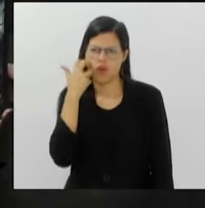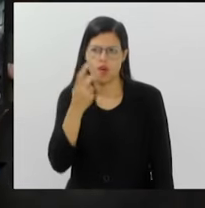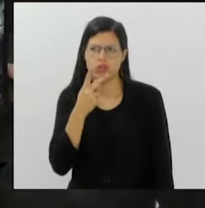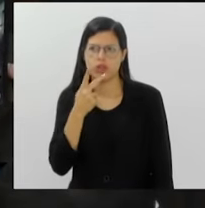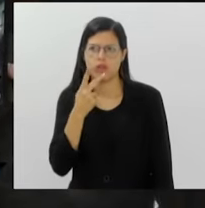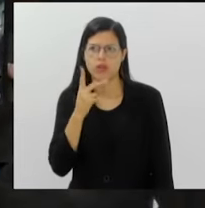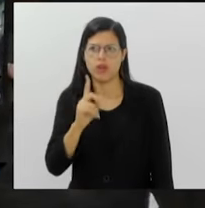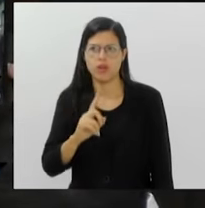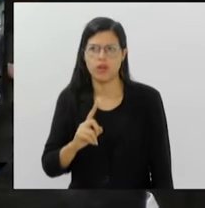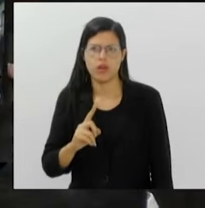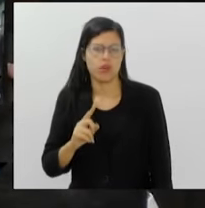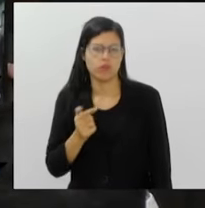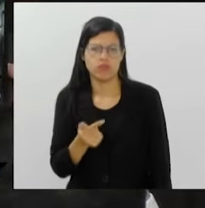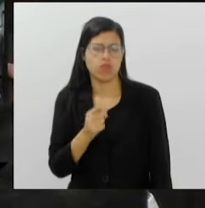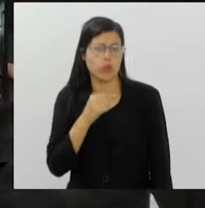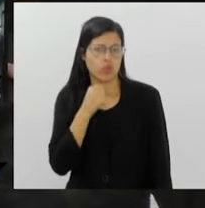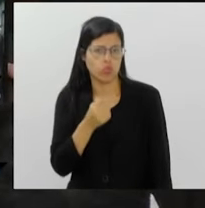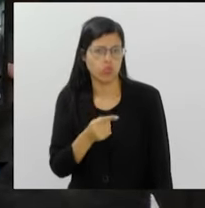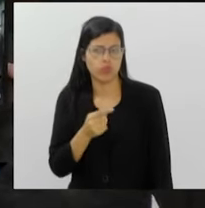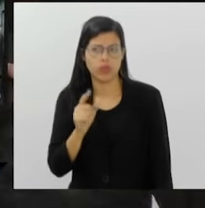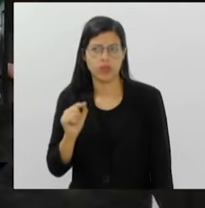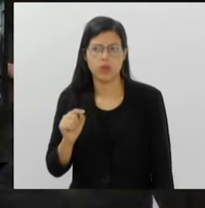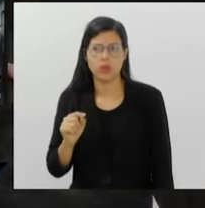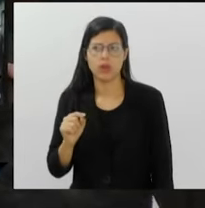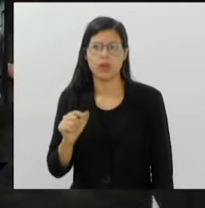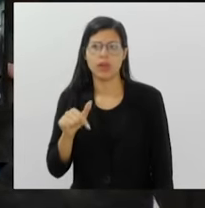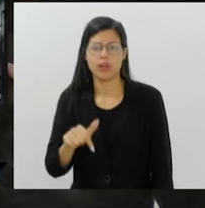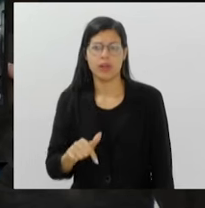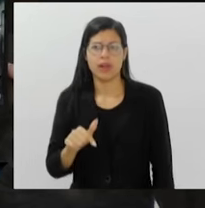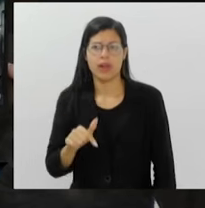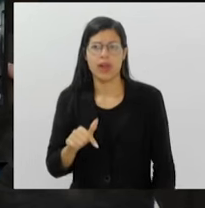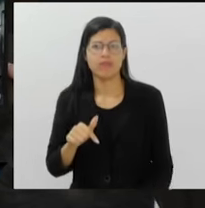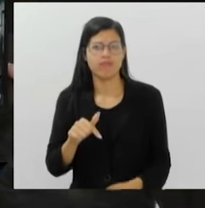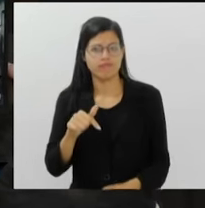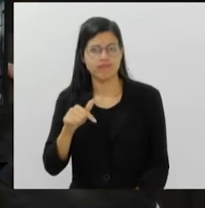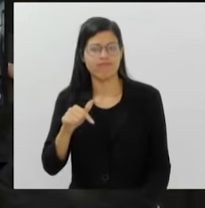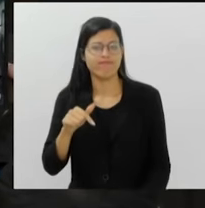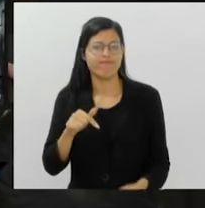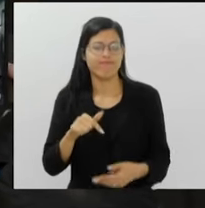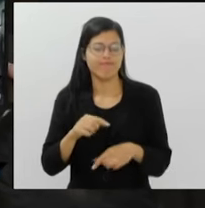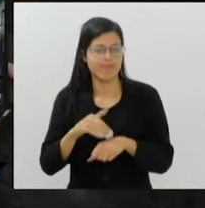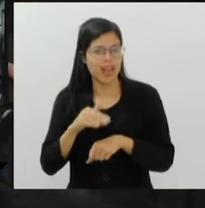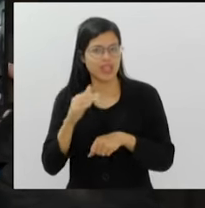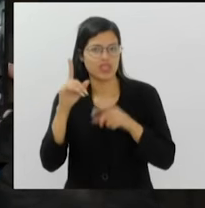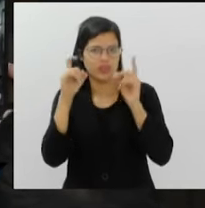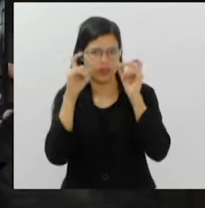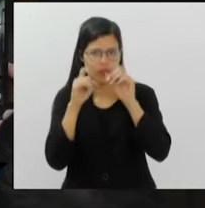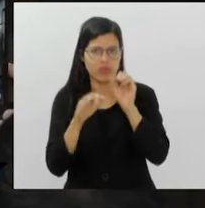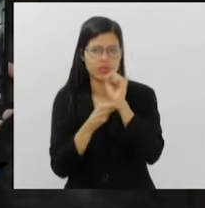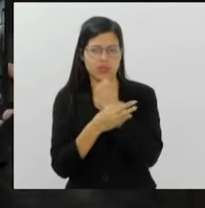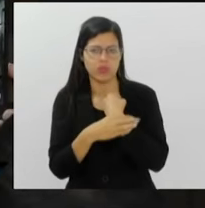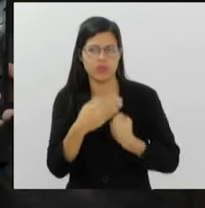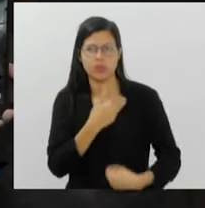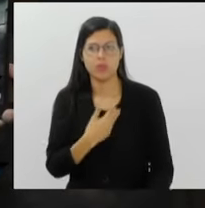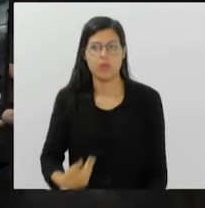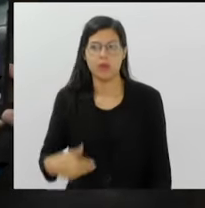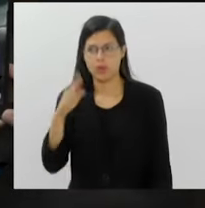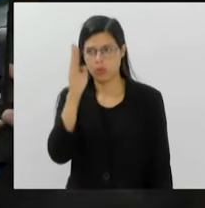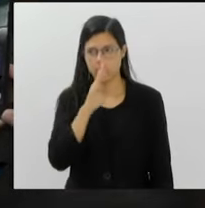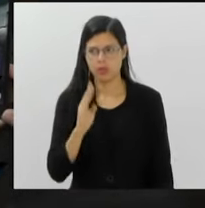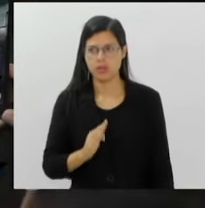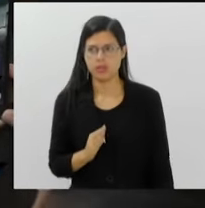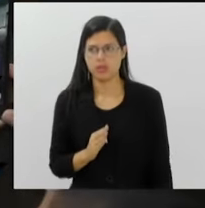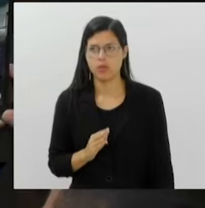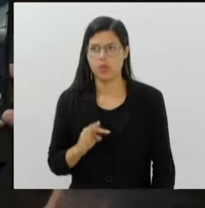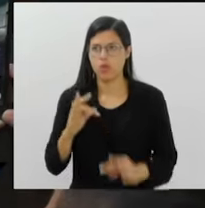tenho dúvida sequer, que é o ponto mais sensível da segurança pública do Brasil. E é claro e natural, todo mundo